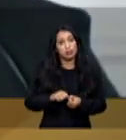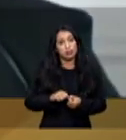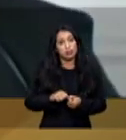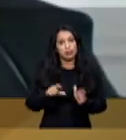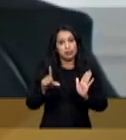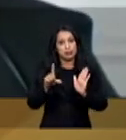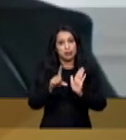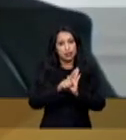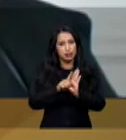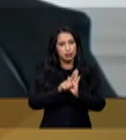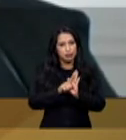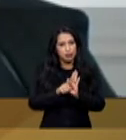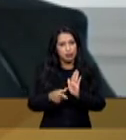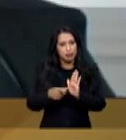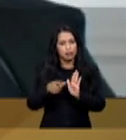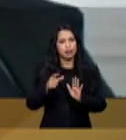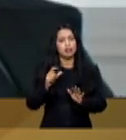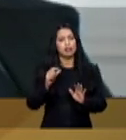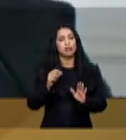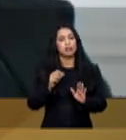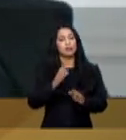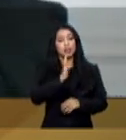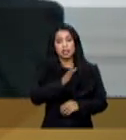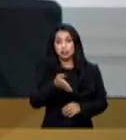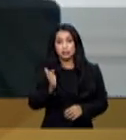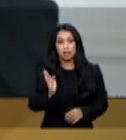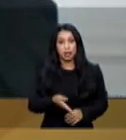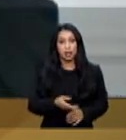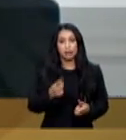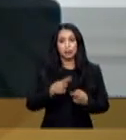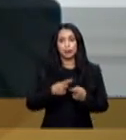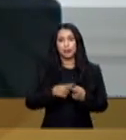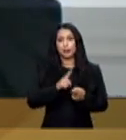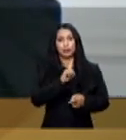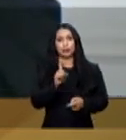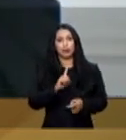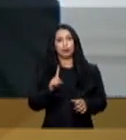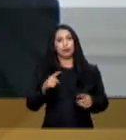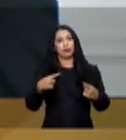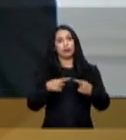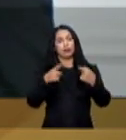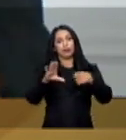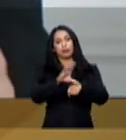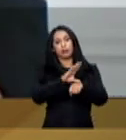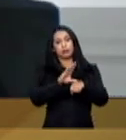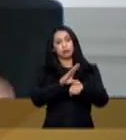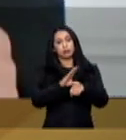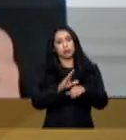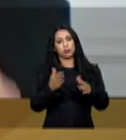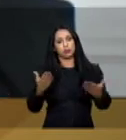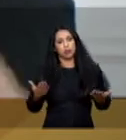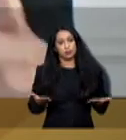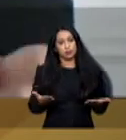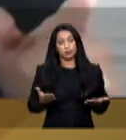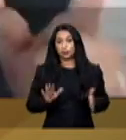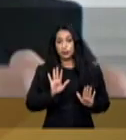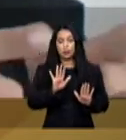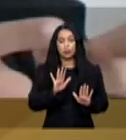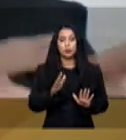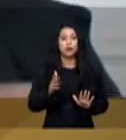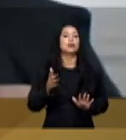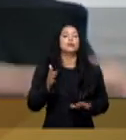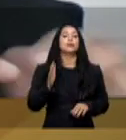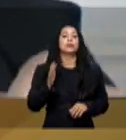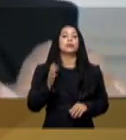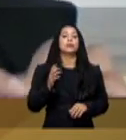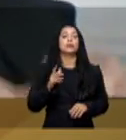Plenário julga a constitucionalidade da pena prevista no Código Penal para pessoas que importam medicamentos sem registro sanitário. A lei